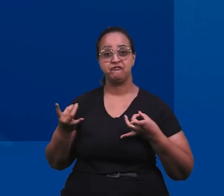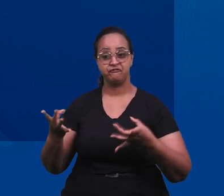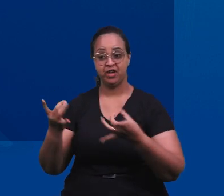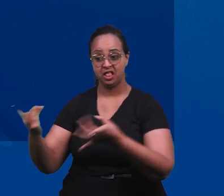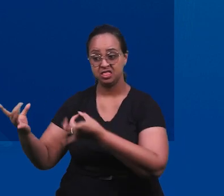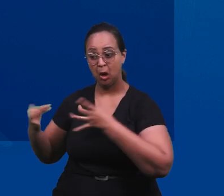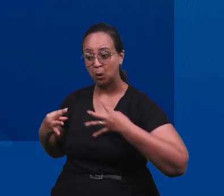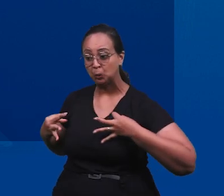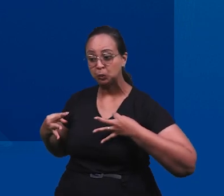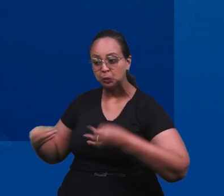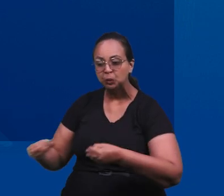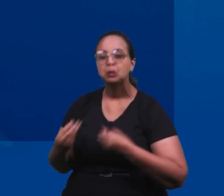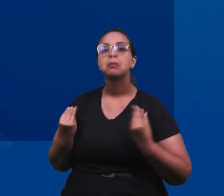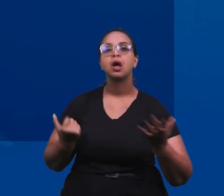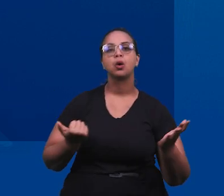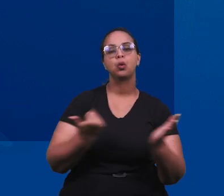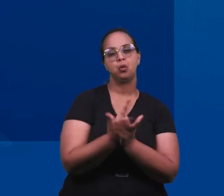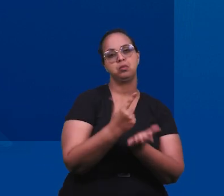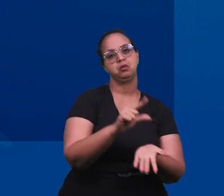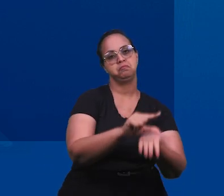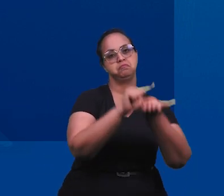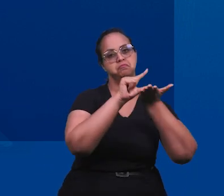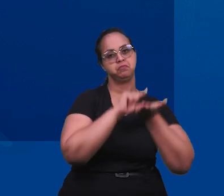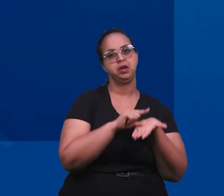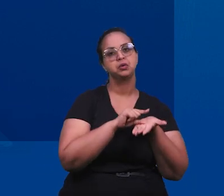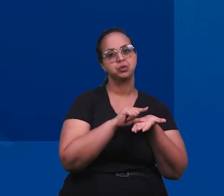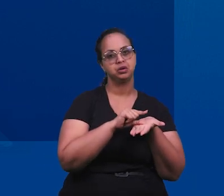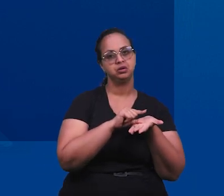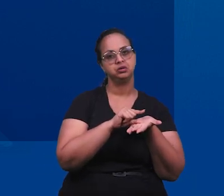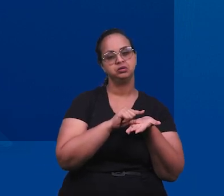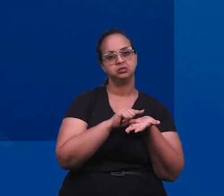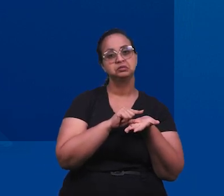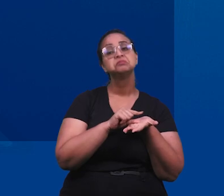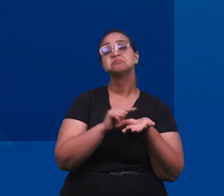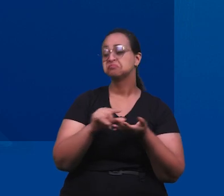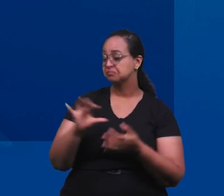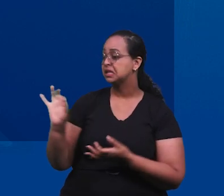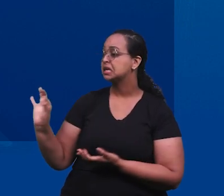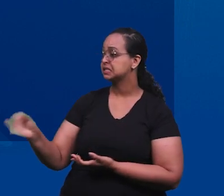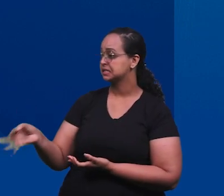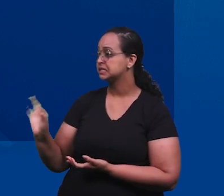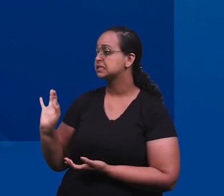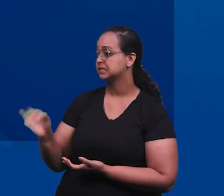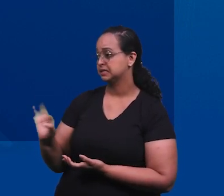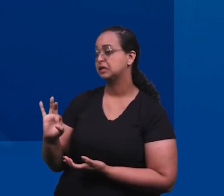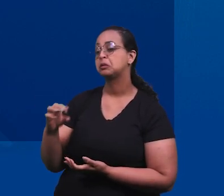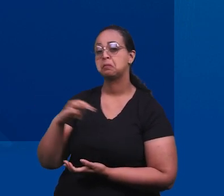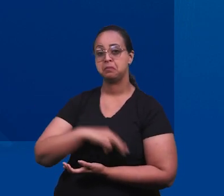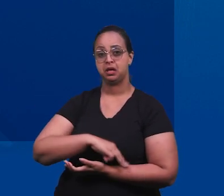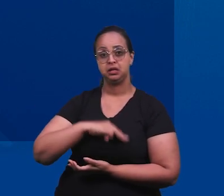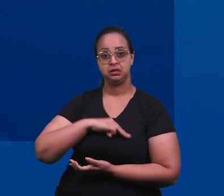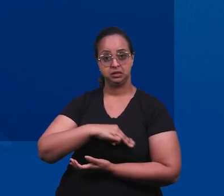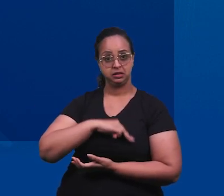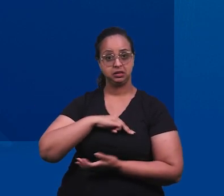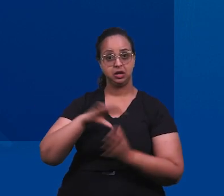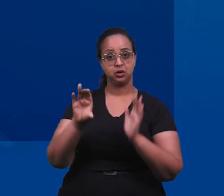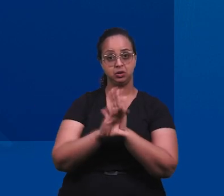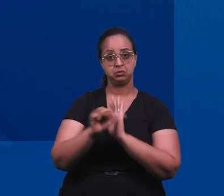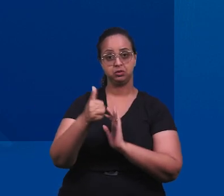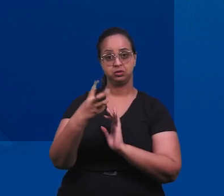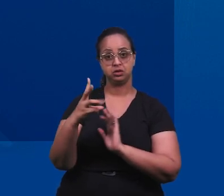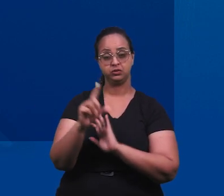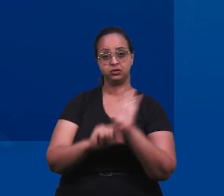vendeu tudo que tinha para comprar uma pérola. Bem, assim diz em Mateus